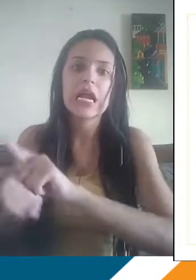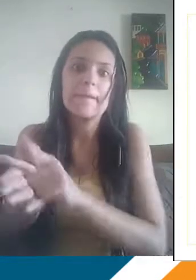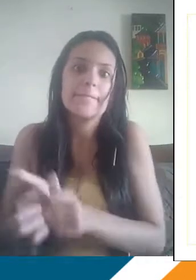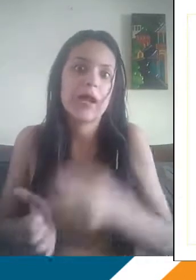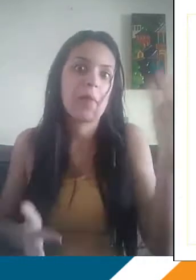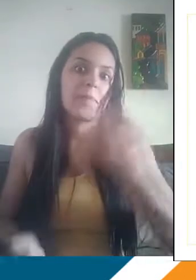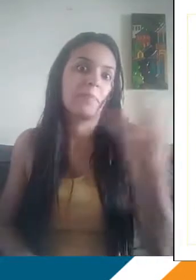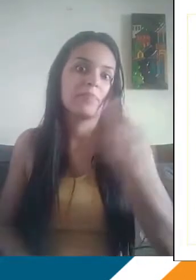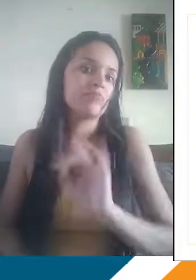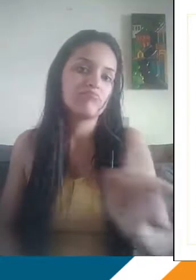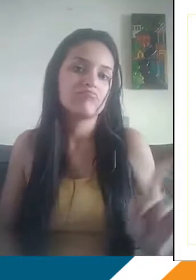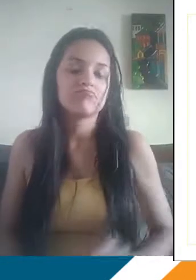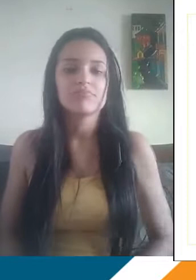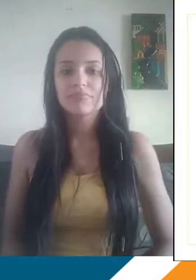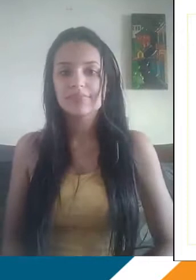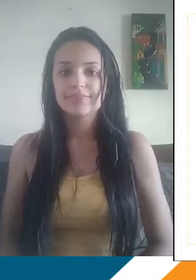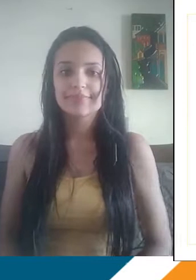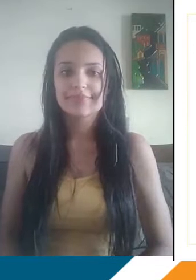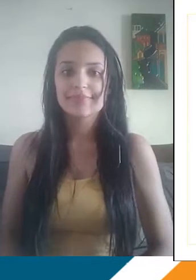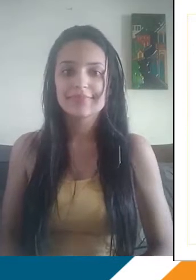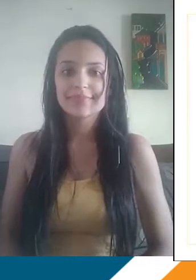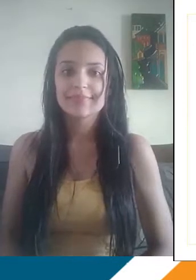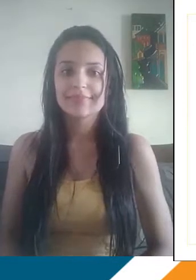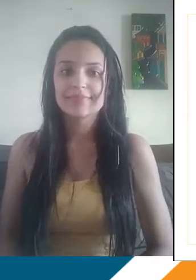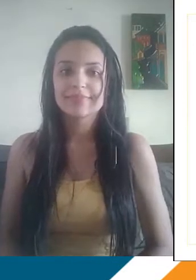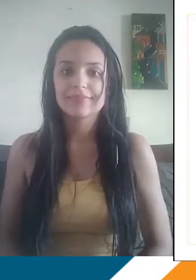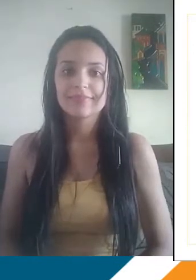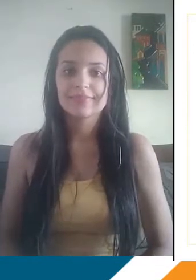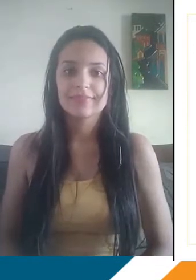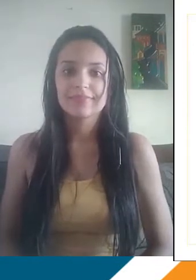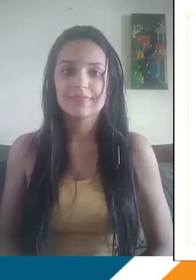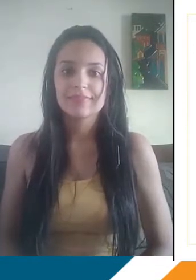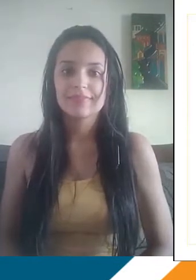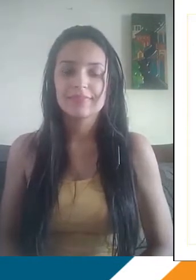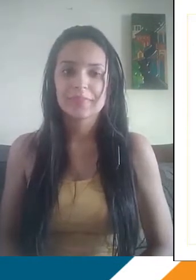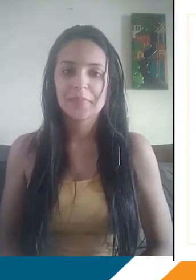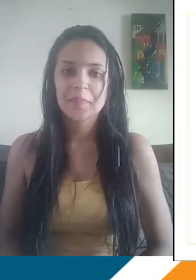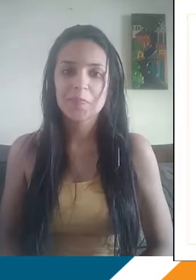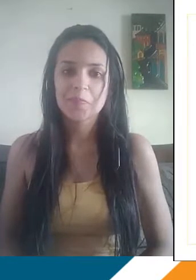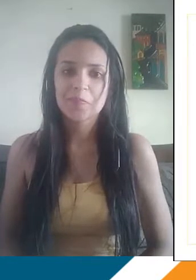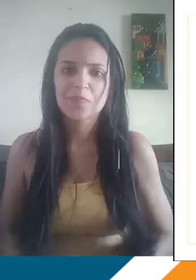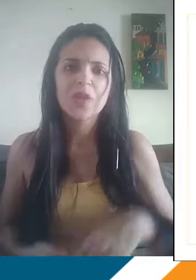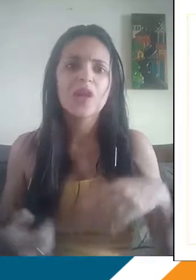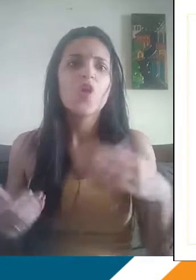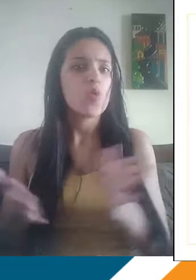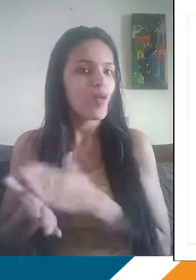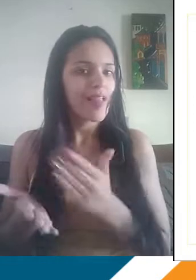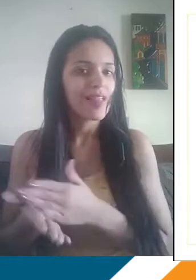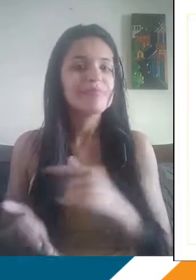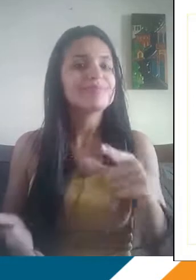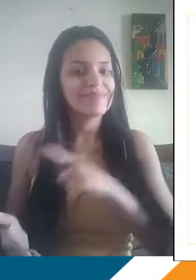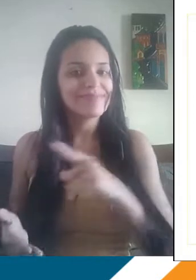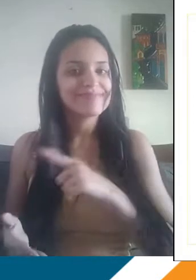é que essa obra acaba reunindo uma quantidade de mitos e lendas, crenças do povo brasileiro